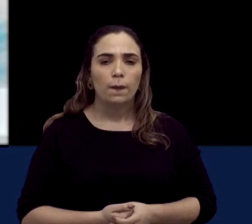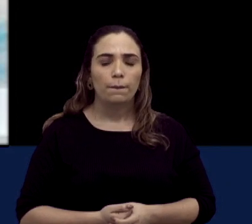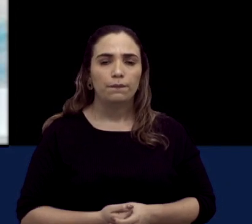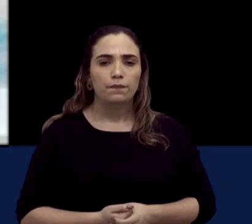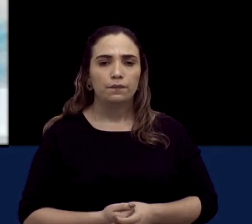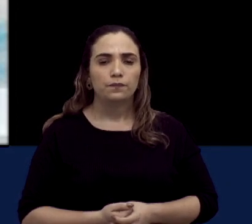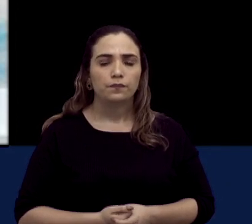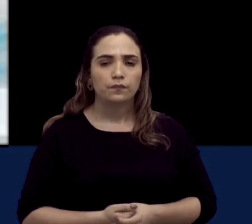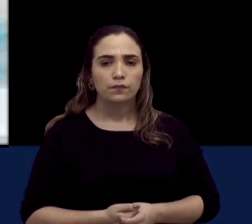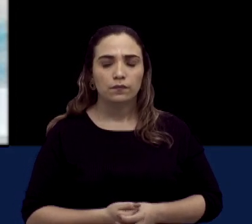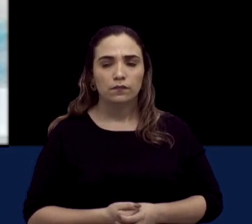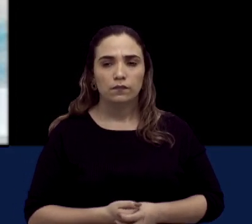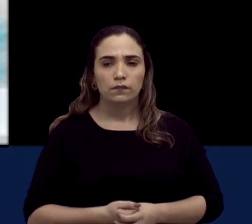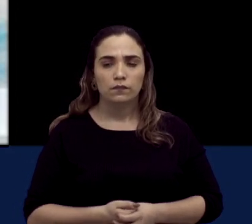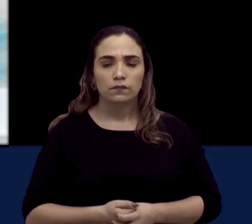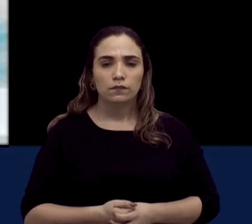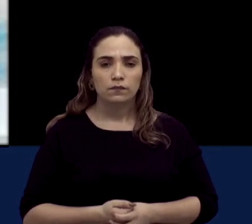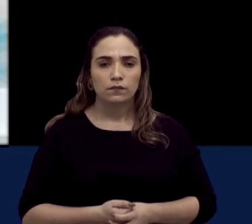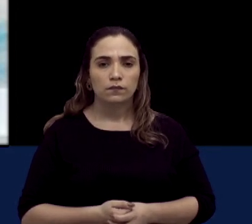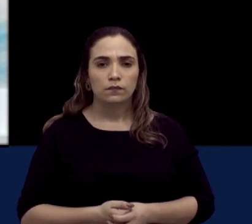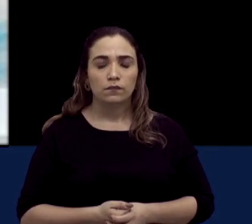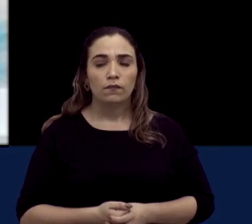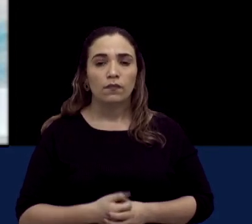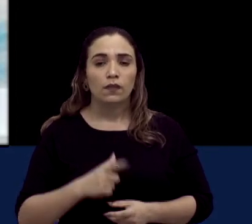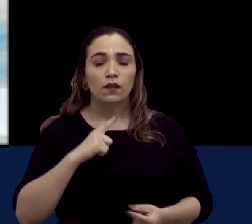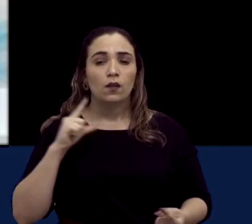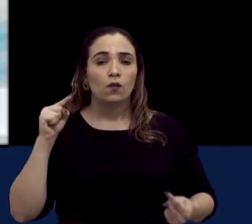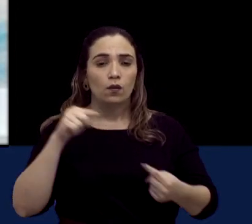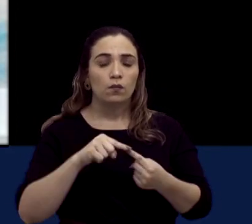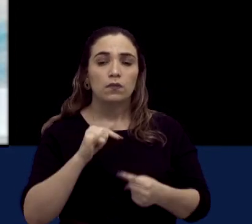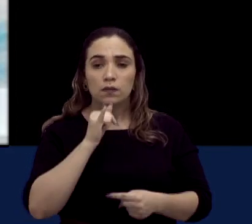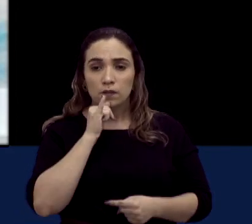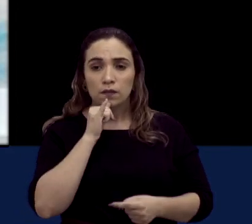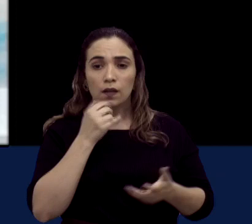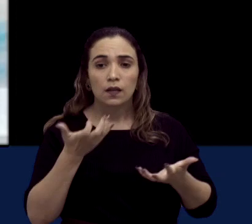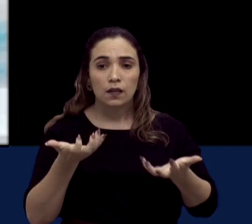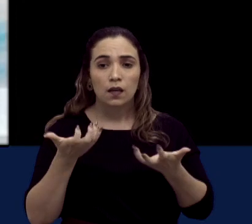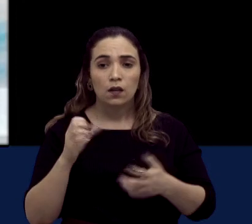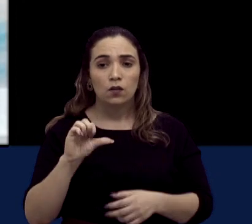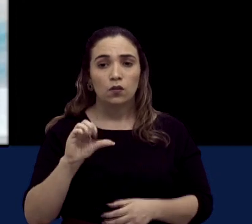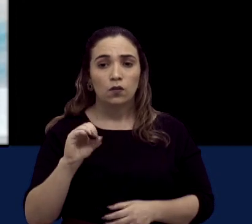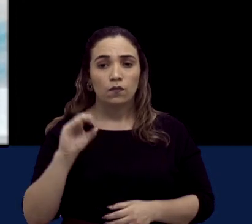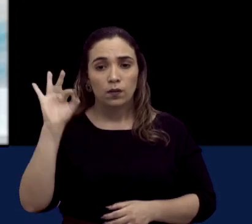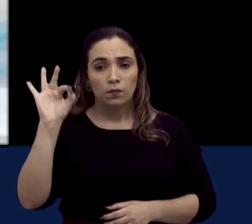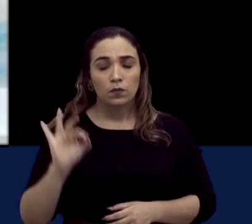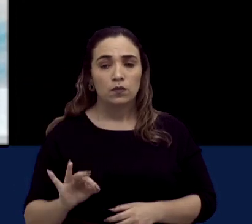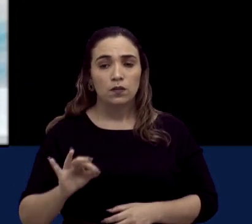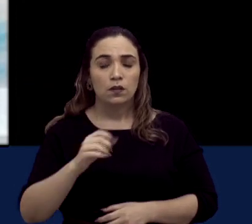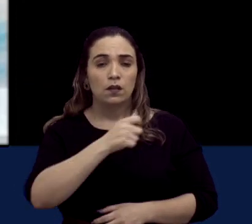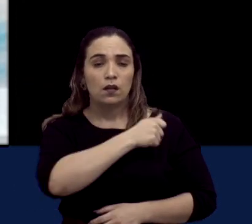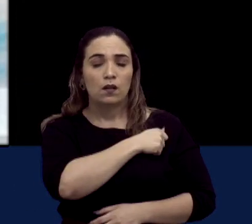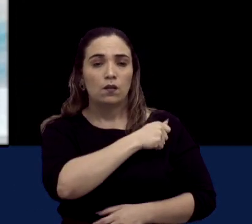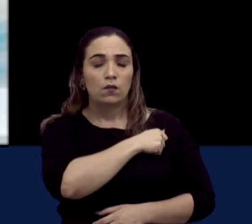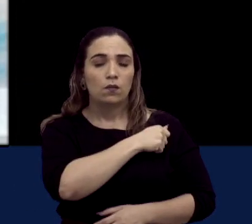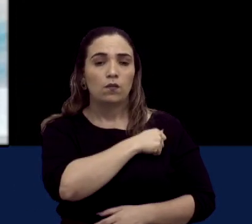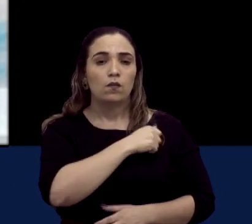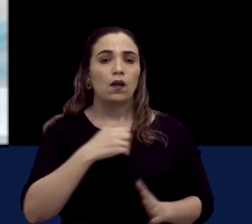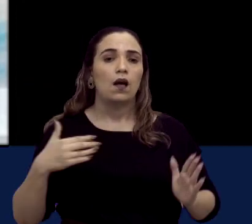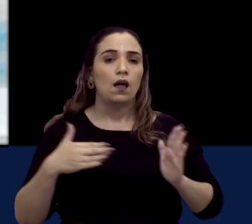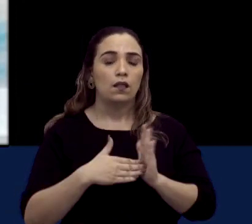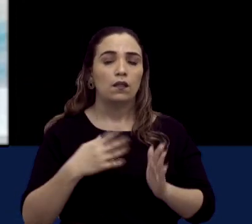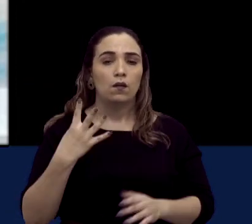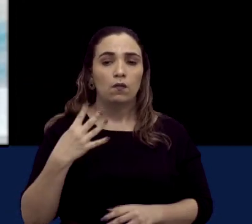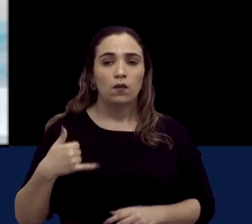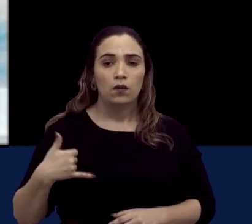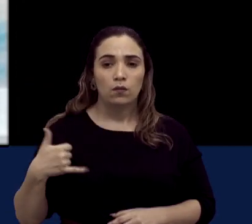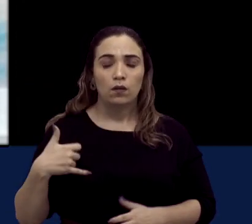O monitoramento é quando eu tenho uma meta. Por exemplo, eu quero 90% dos alunos até 4 anos de